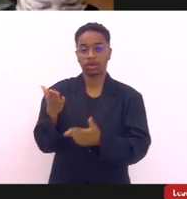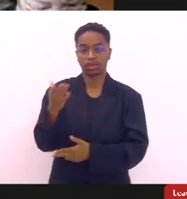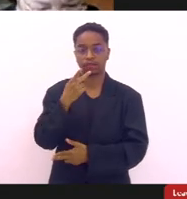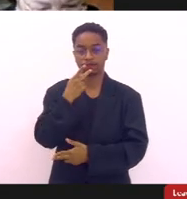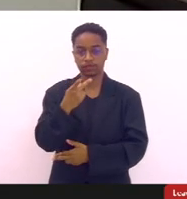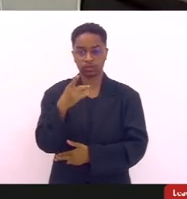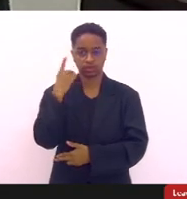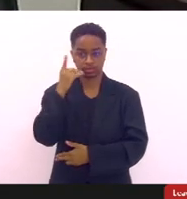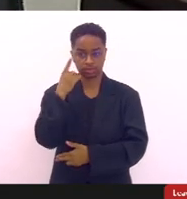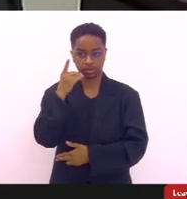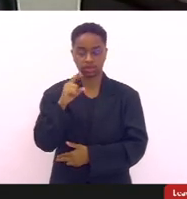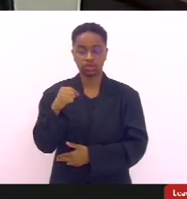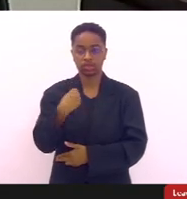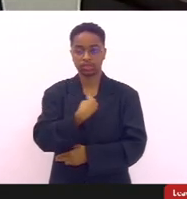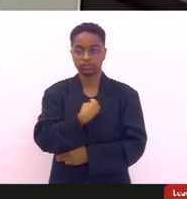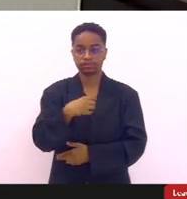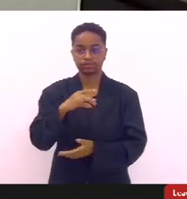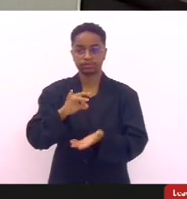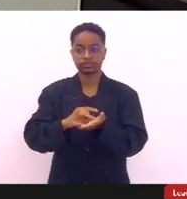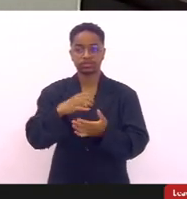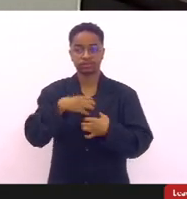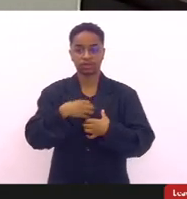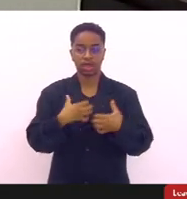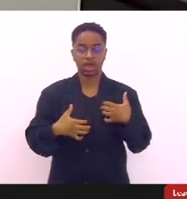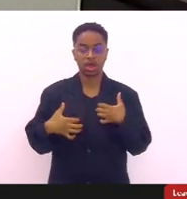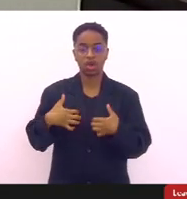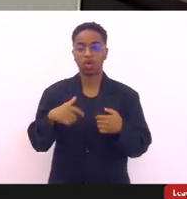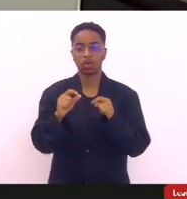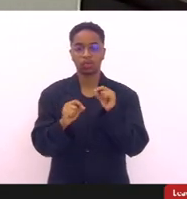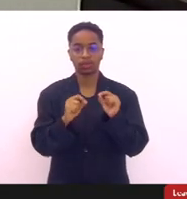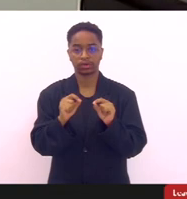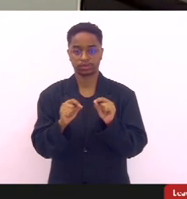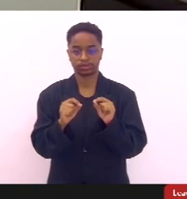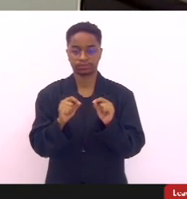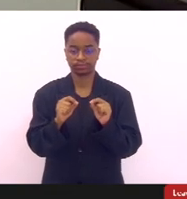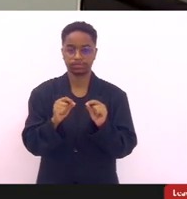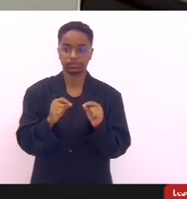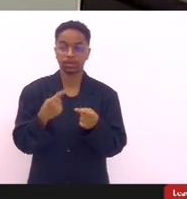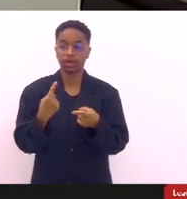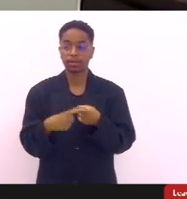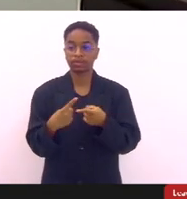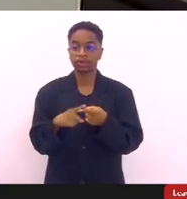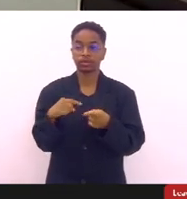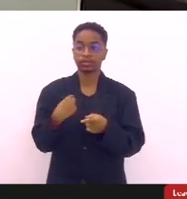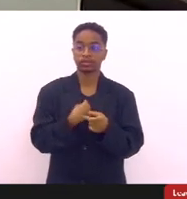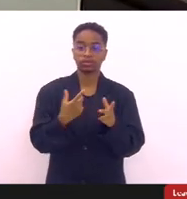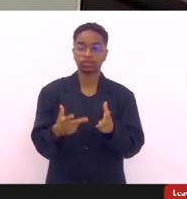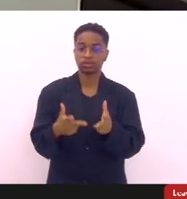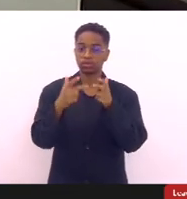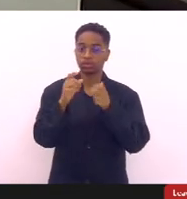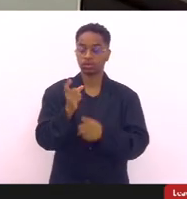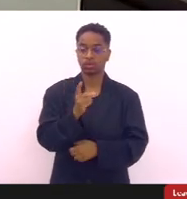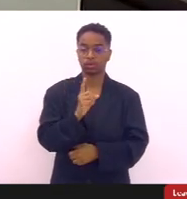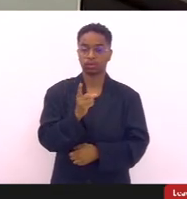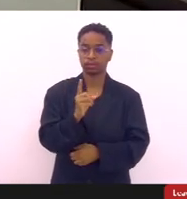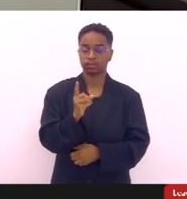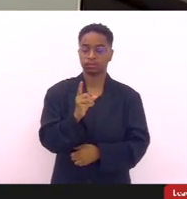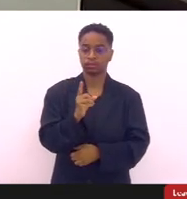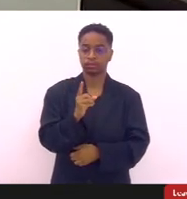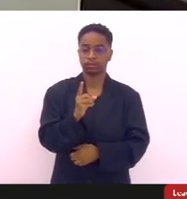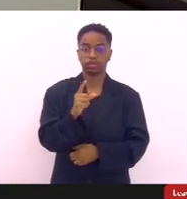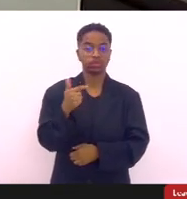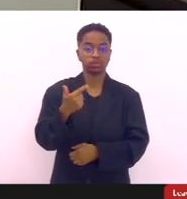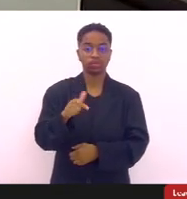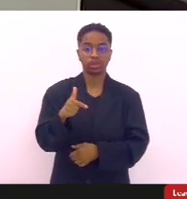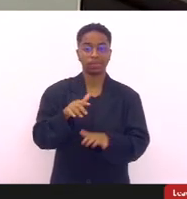o que nos deixa profundamente angustiados é que a gente não verifica um